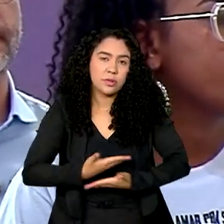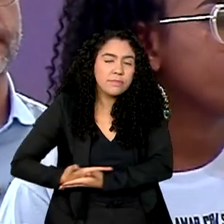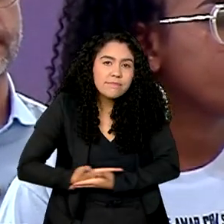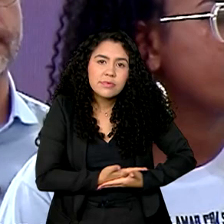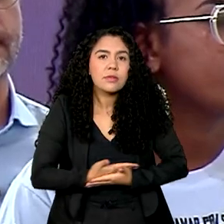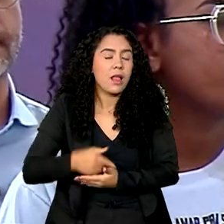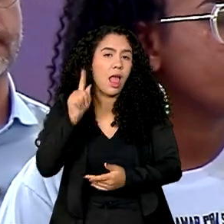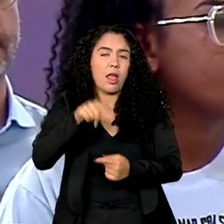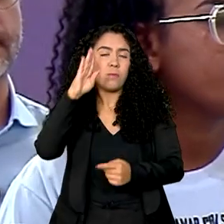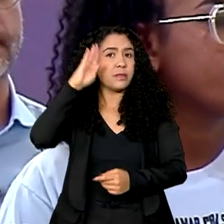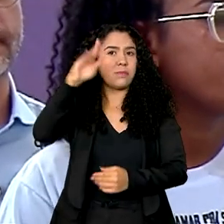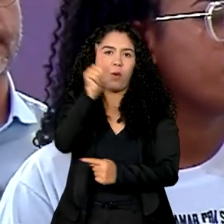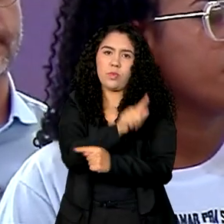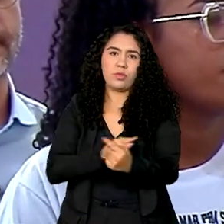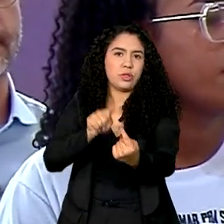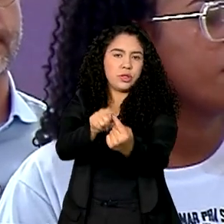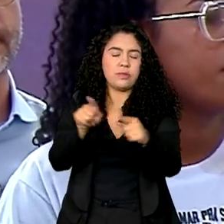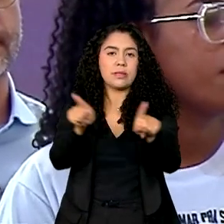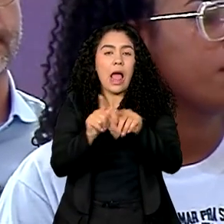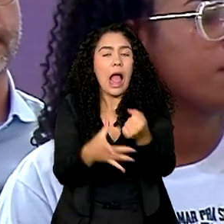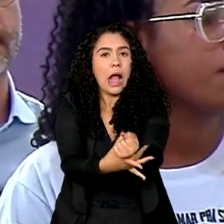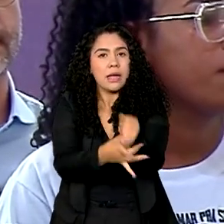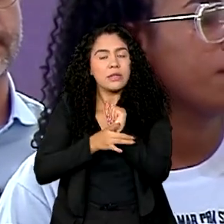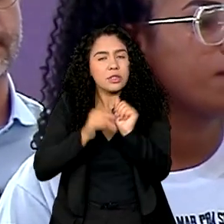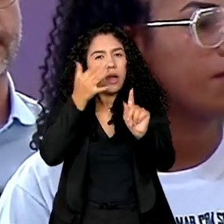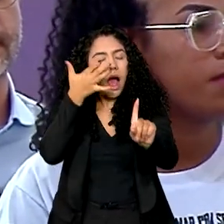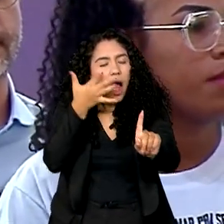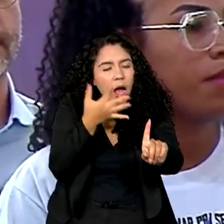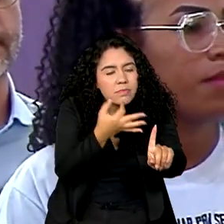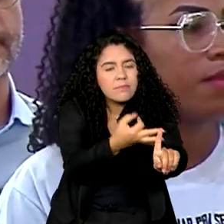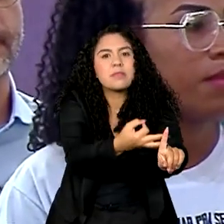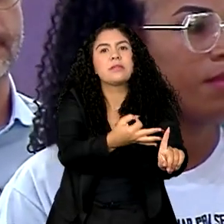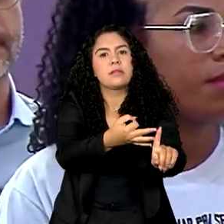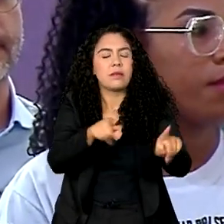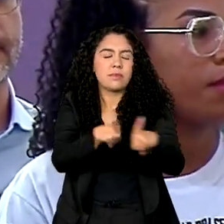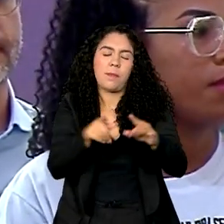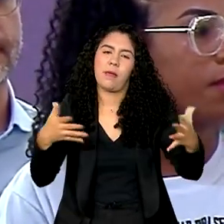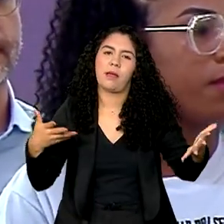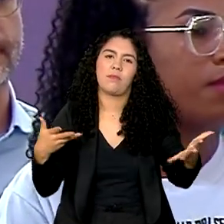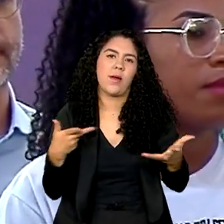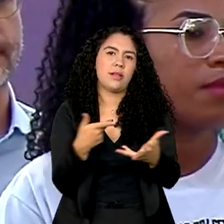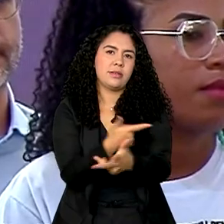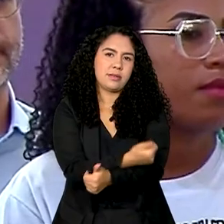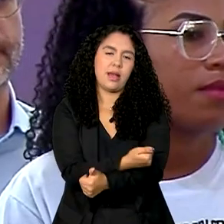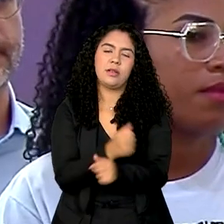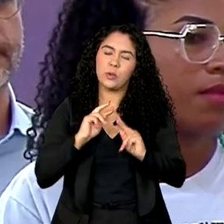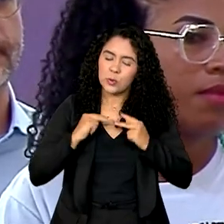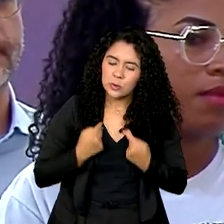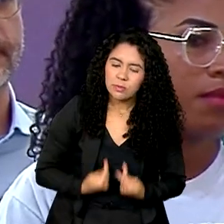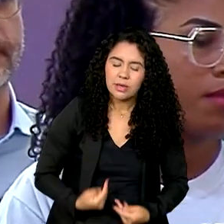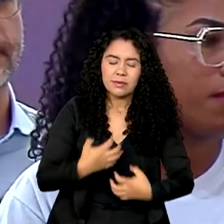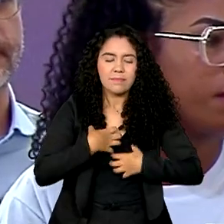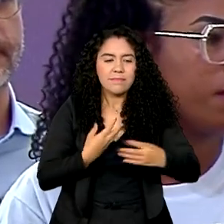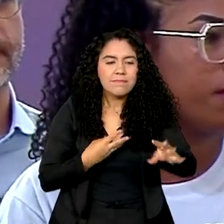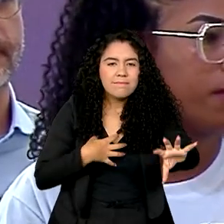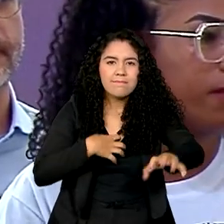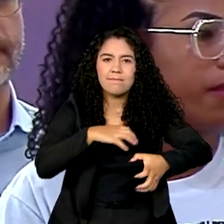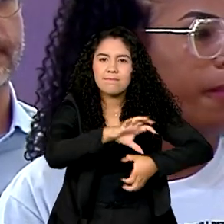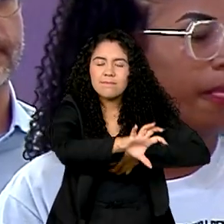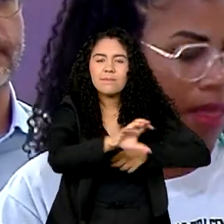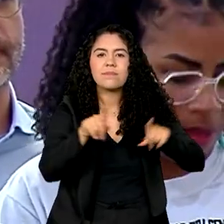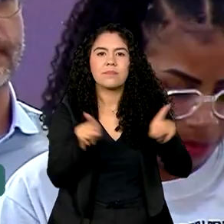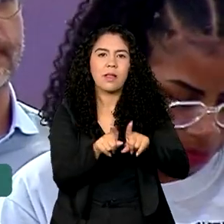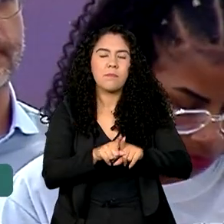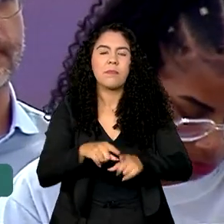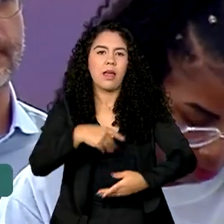objetivo central. Garantir atenção humanizada e de qualidade à gestante, à parturiente, à